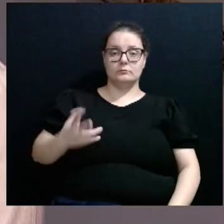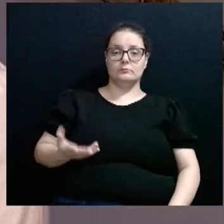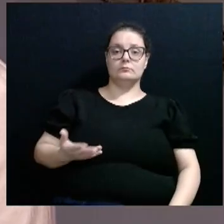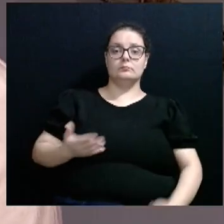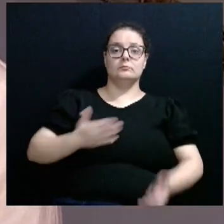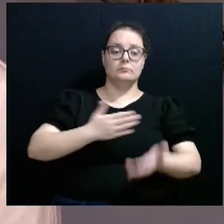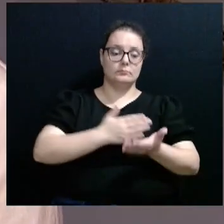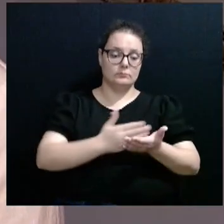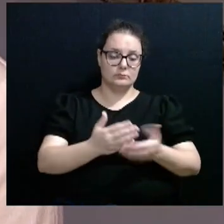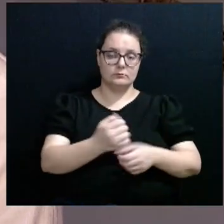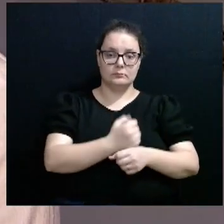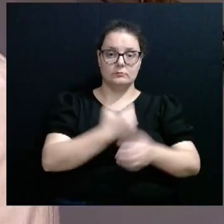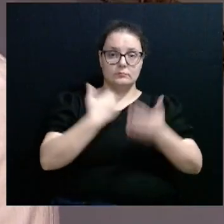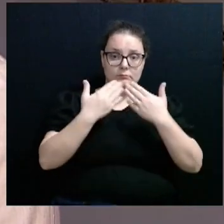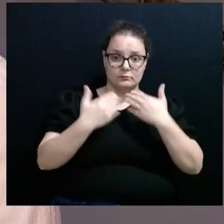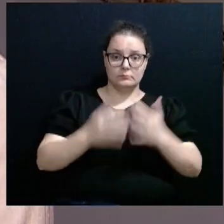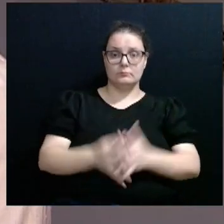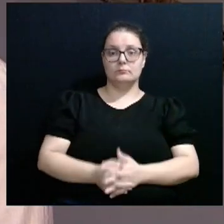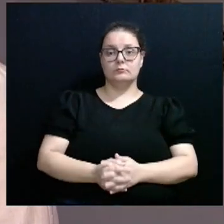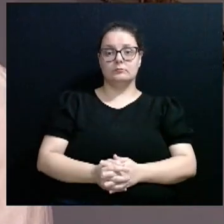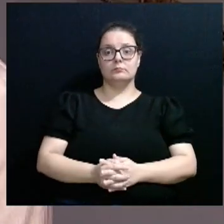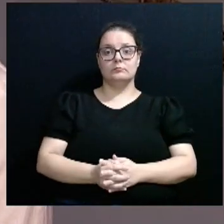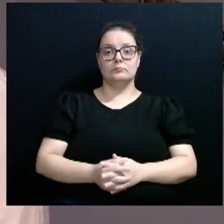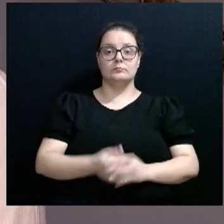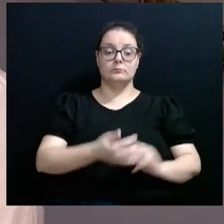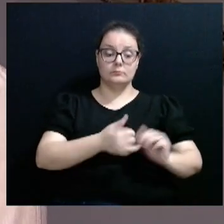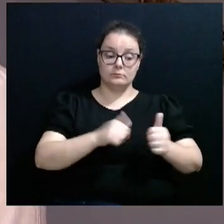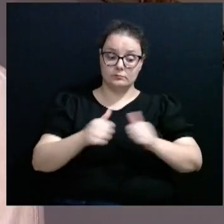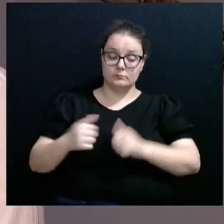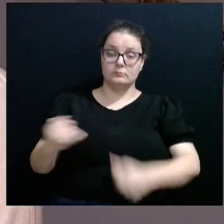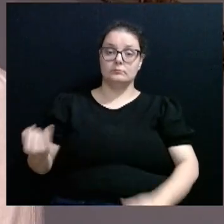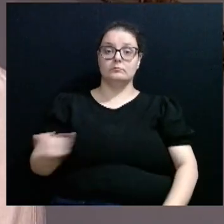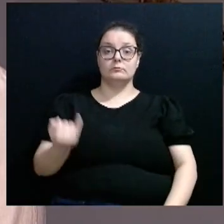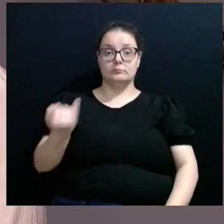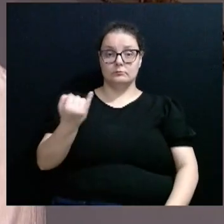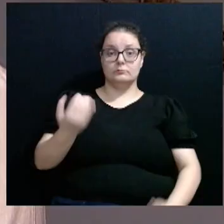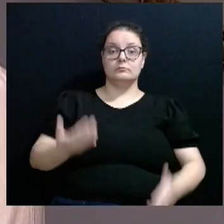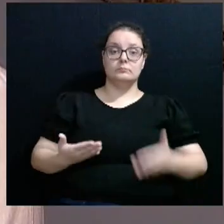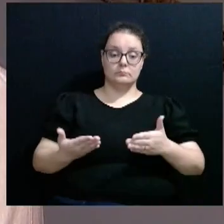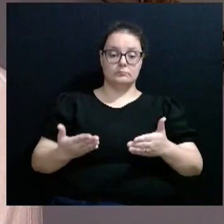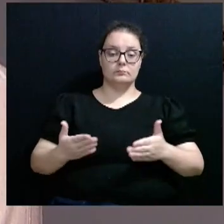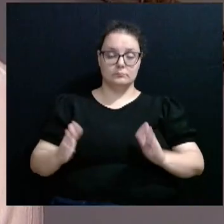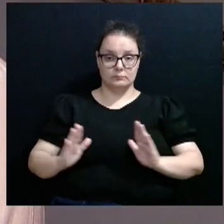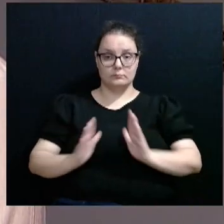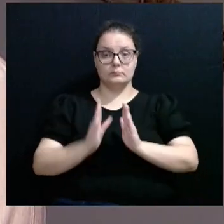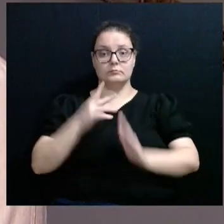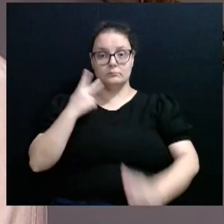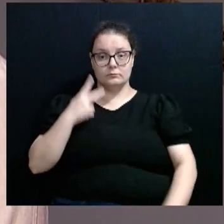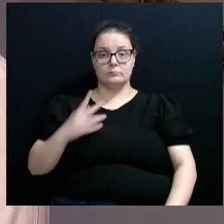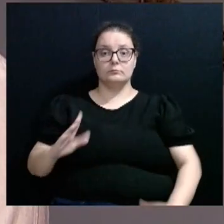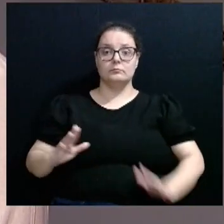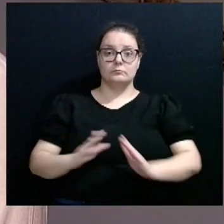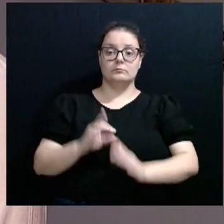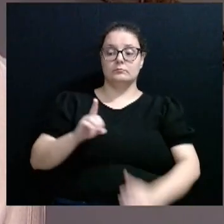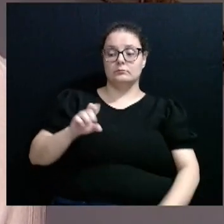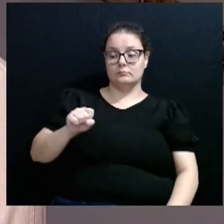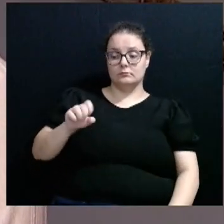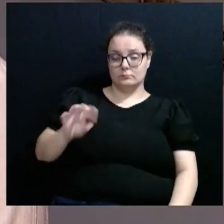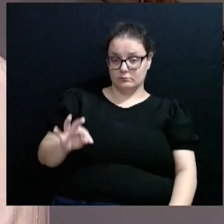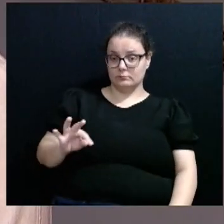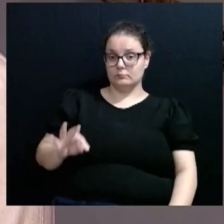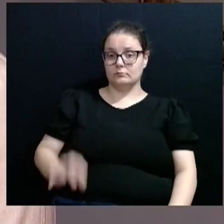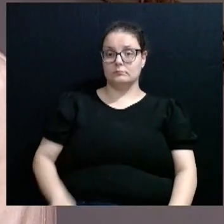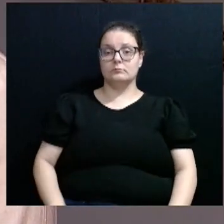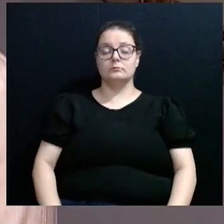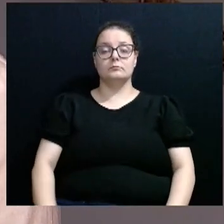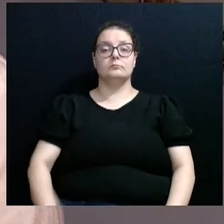aí teve o levantamento da importância de trazer a Frente Parlamentar de Enfrentamento às ISTs. Então, e a gente sabia que